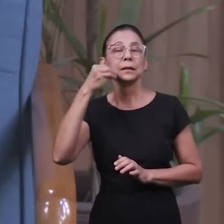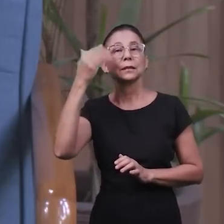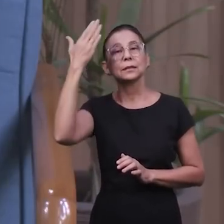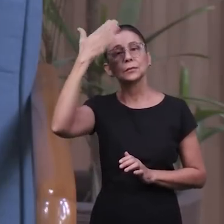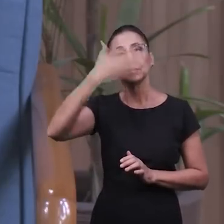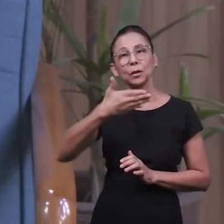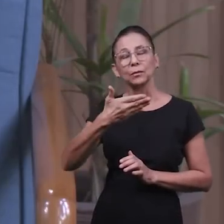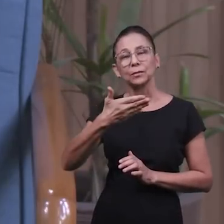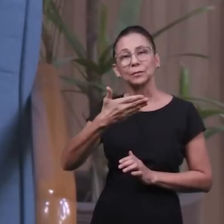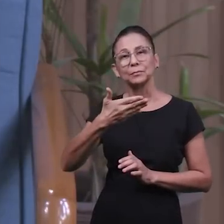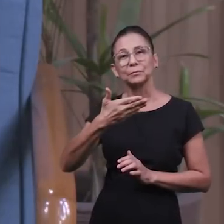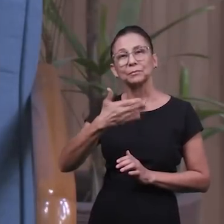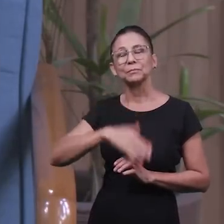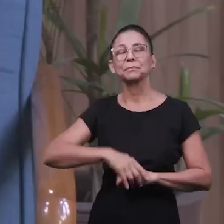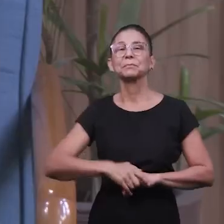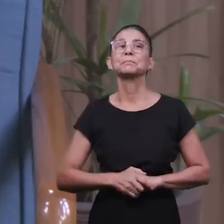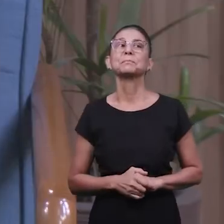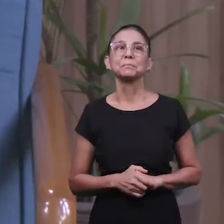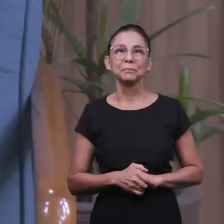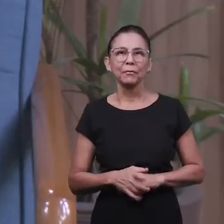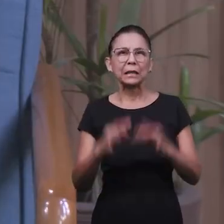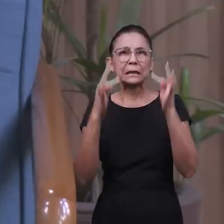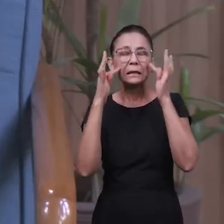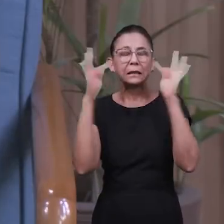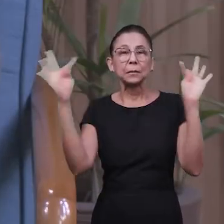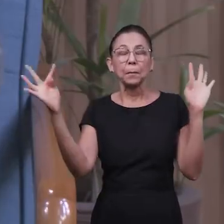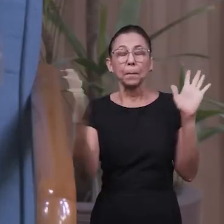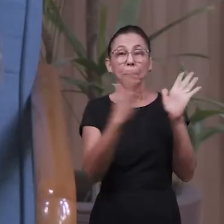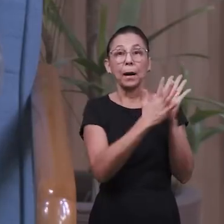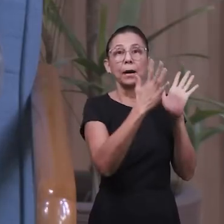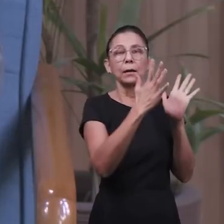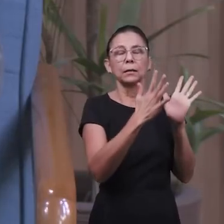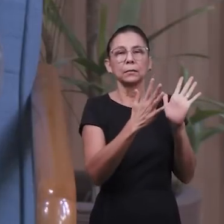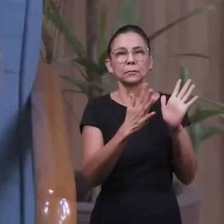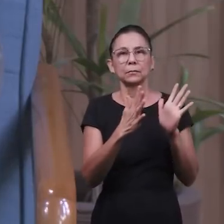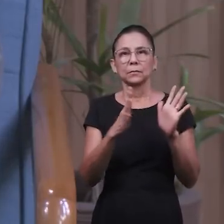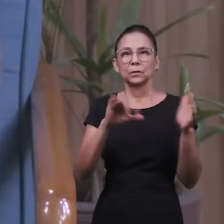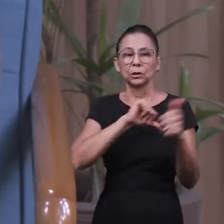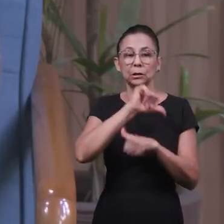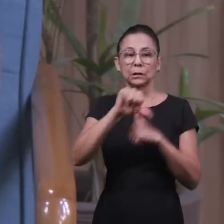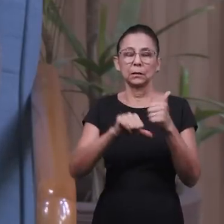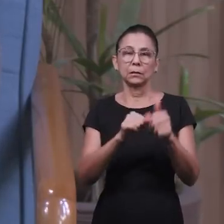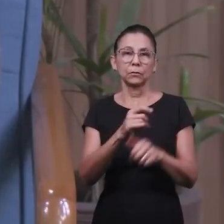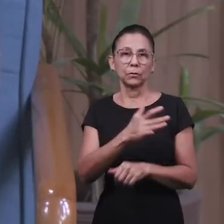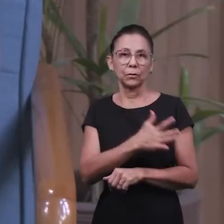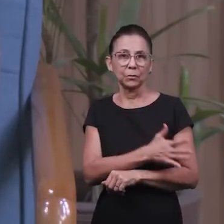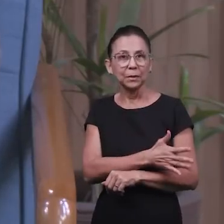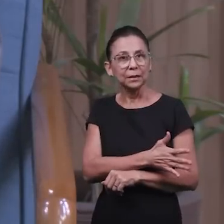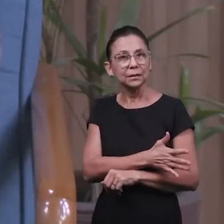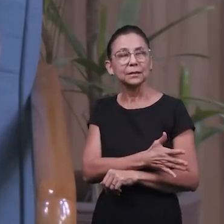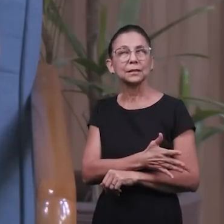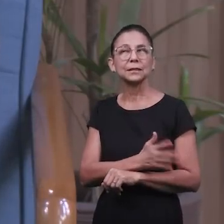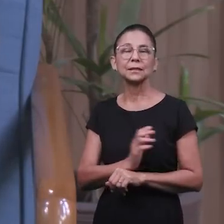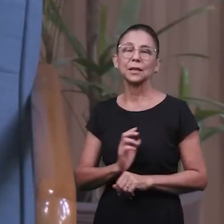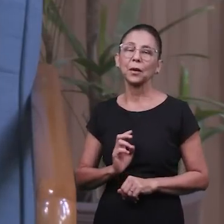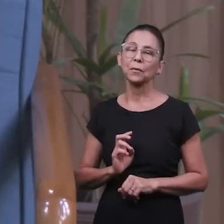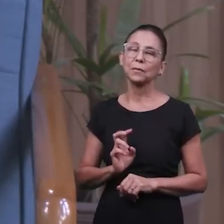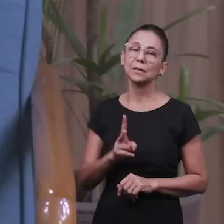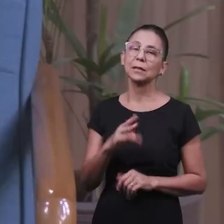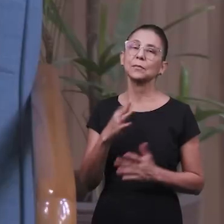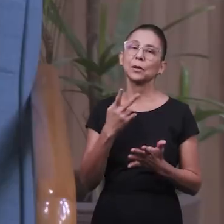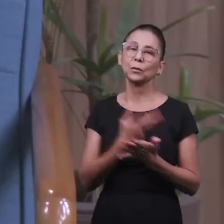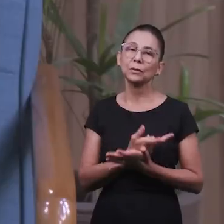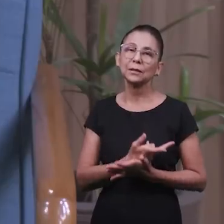e vive o verdadeiro Evangelho. Um dos testemunhos mais impactantes de conversão sempre são verificados